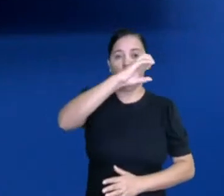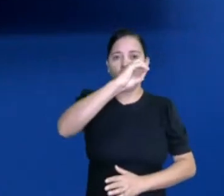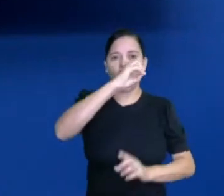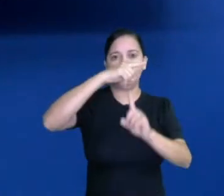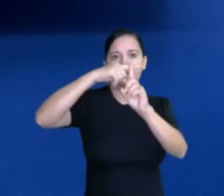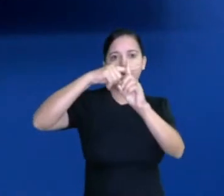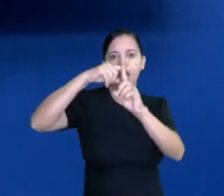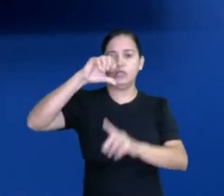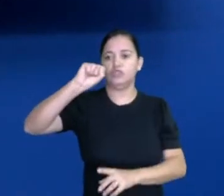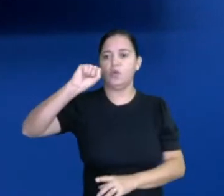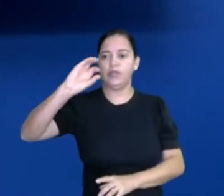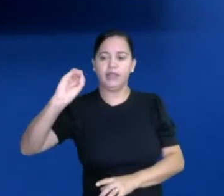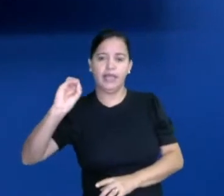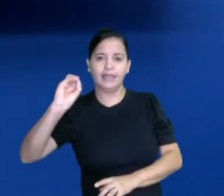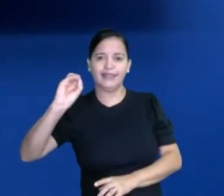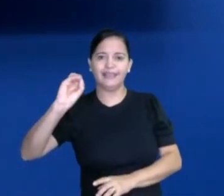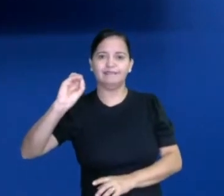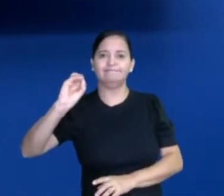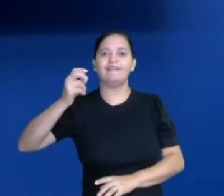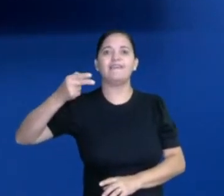quanto? Pensa aí,